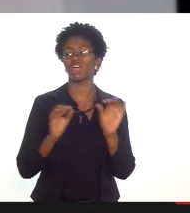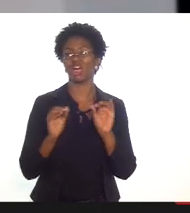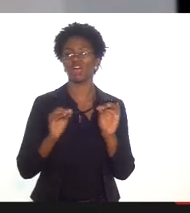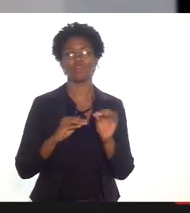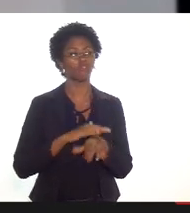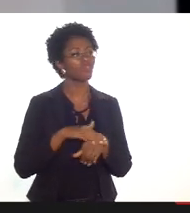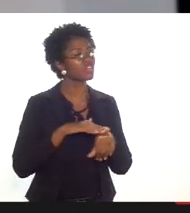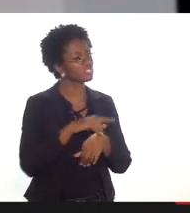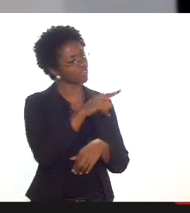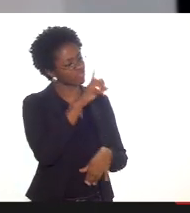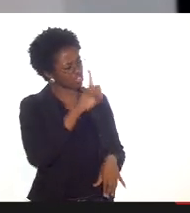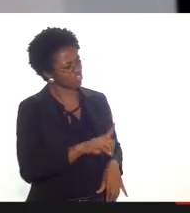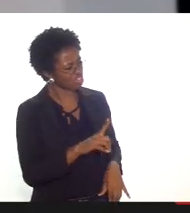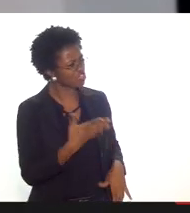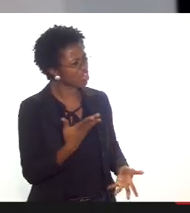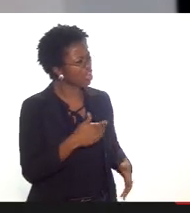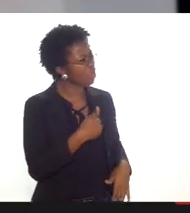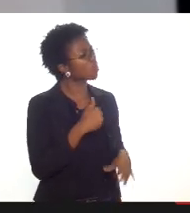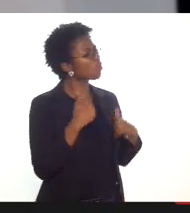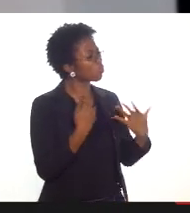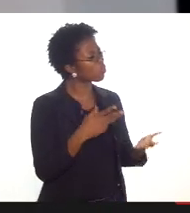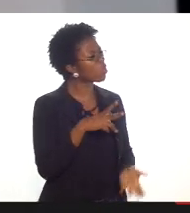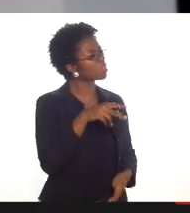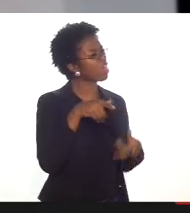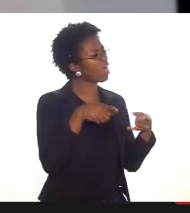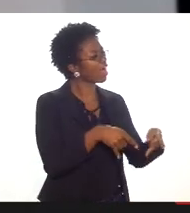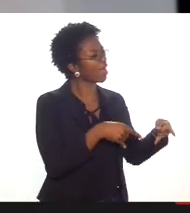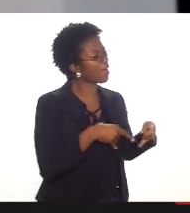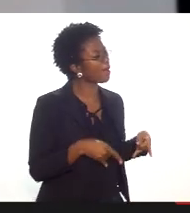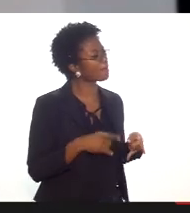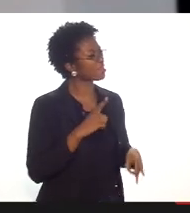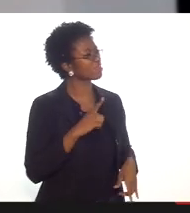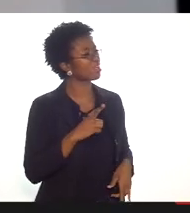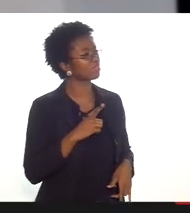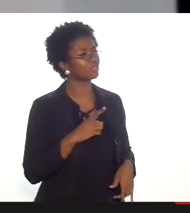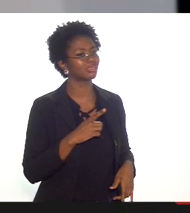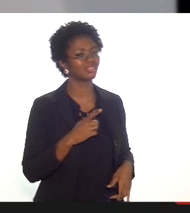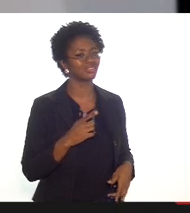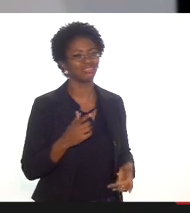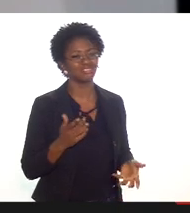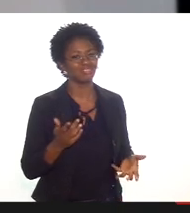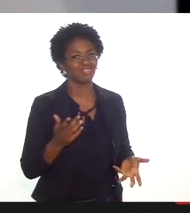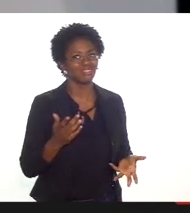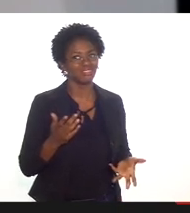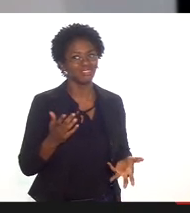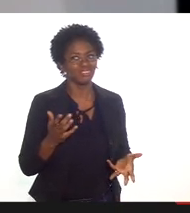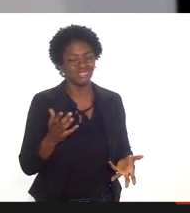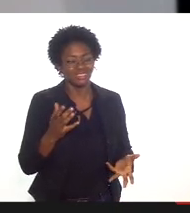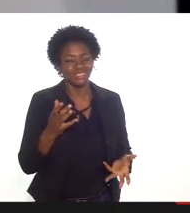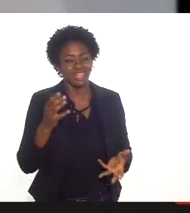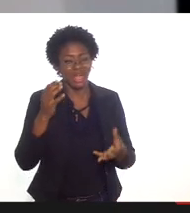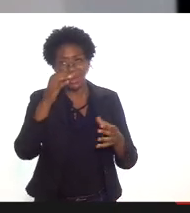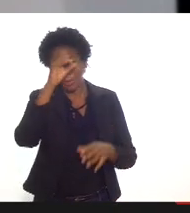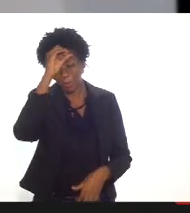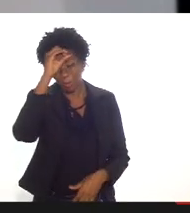conversar e perguntava quantos leitos tem no seu hospital hoje, ele não sabia informar, porque a troca de diretor era feita assim,